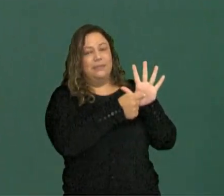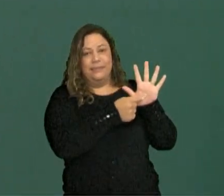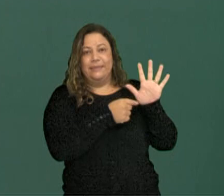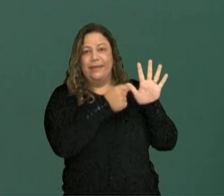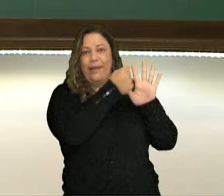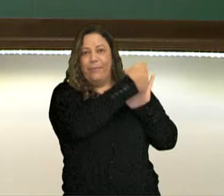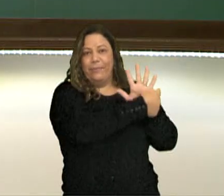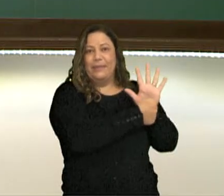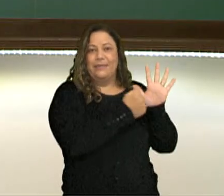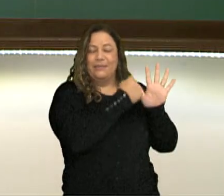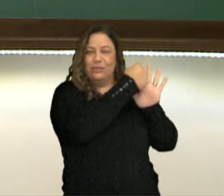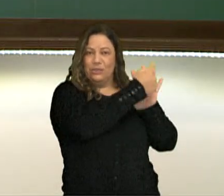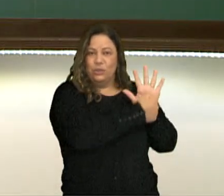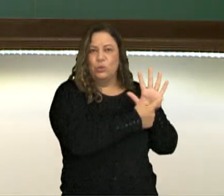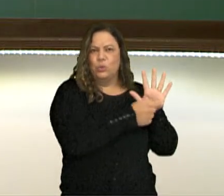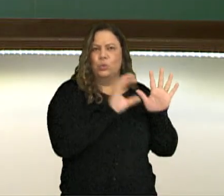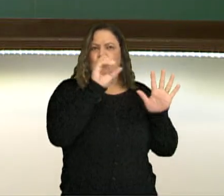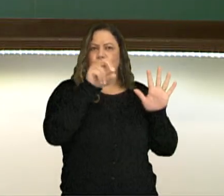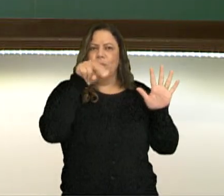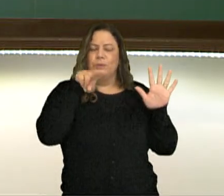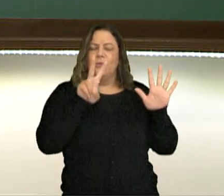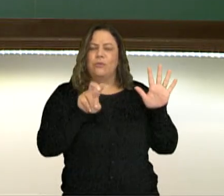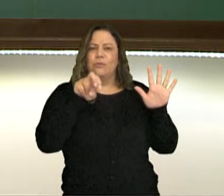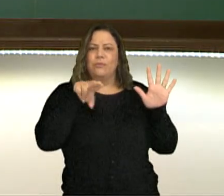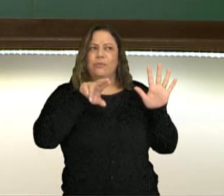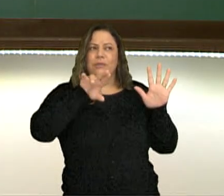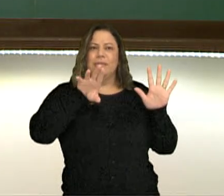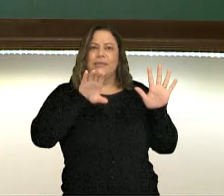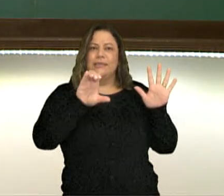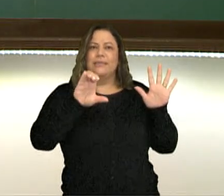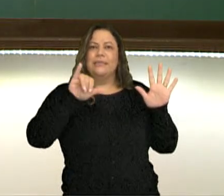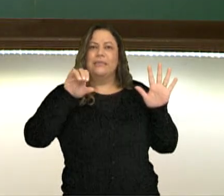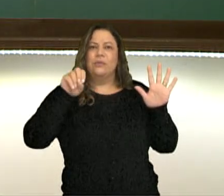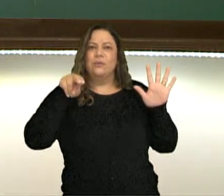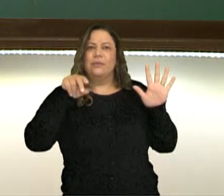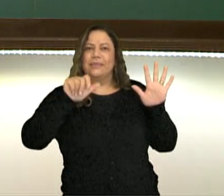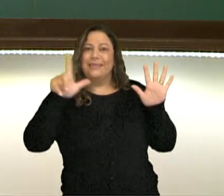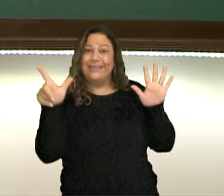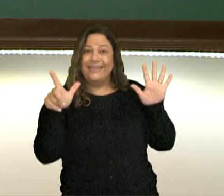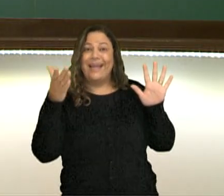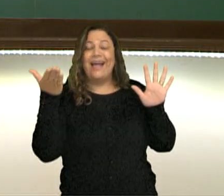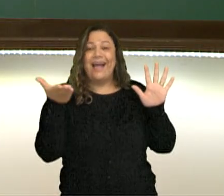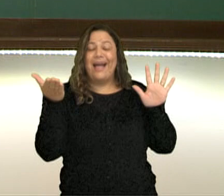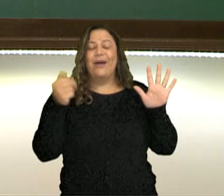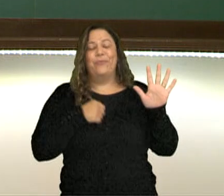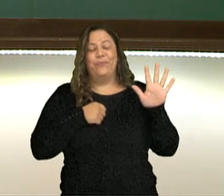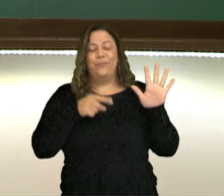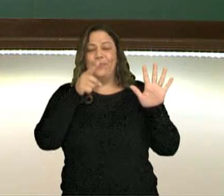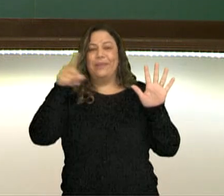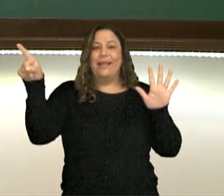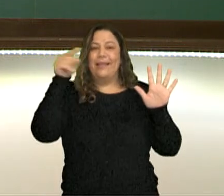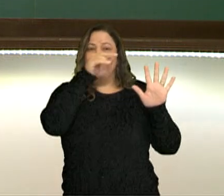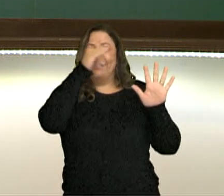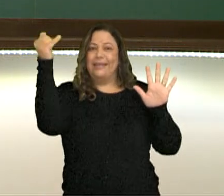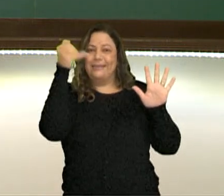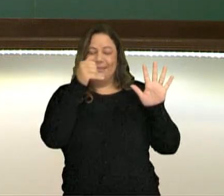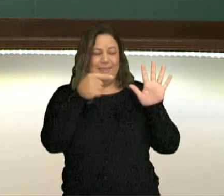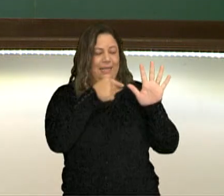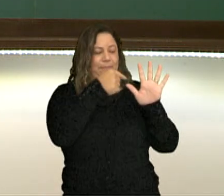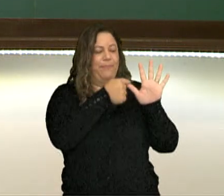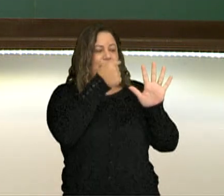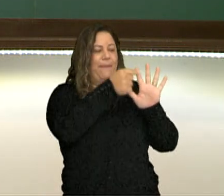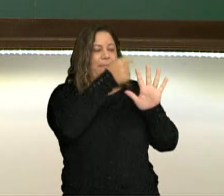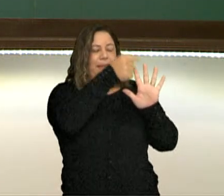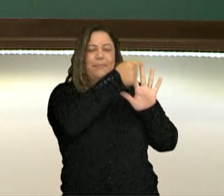musical convencional, ela vai trazer toda essa notação das linhas, das pautas, né? Das